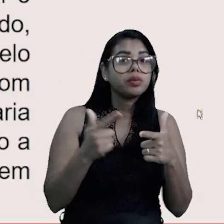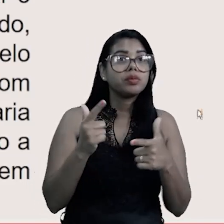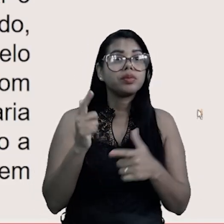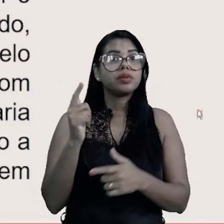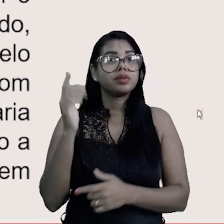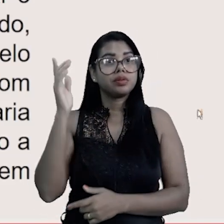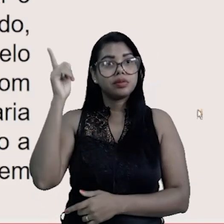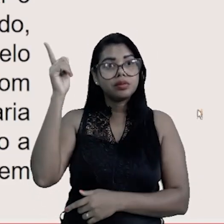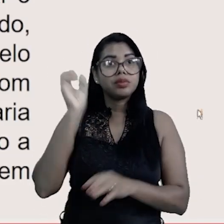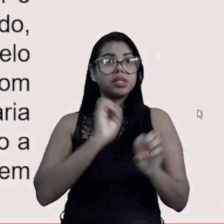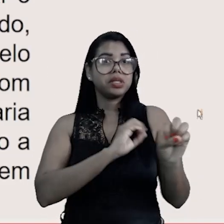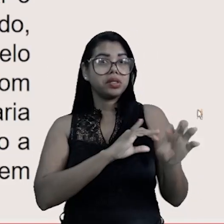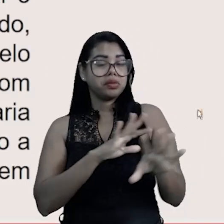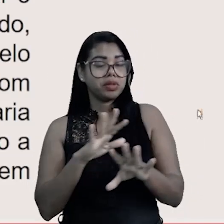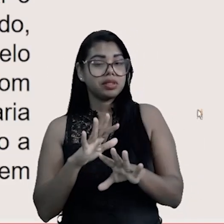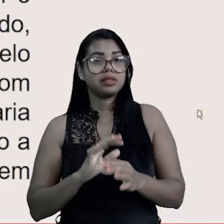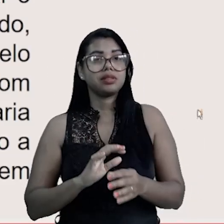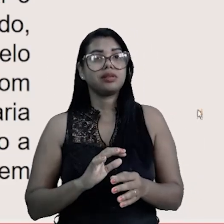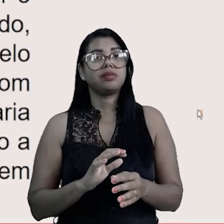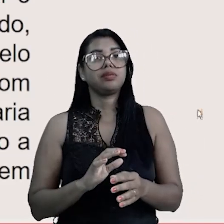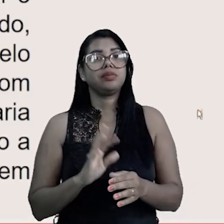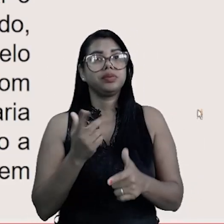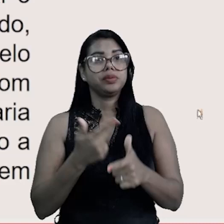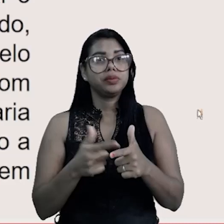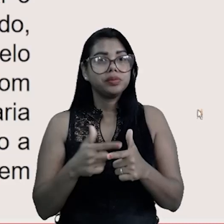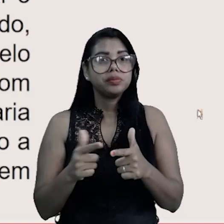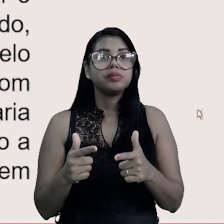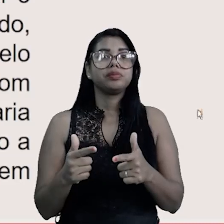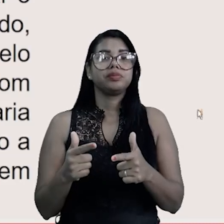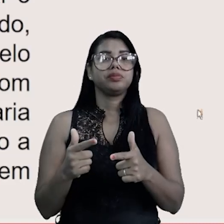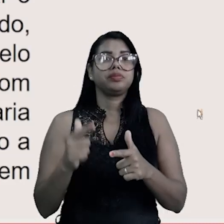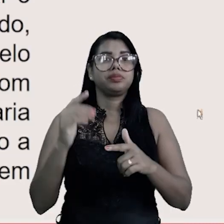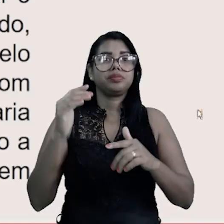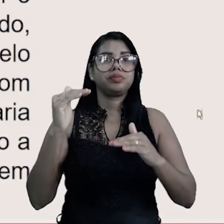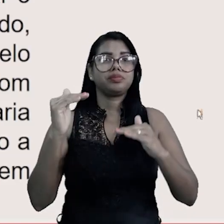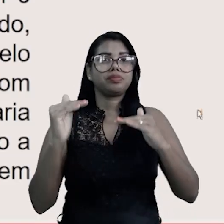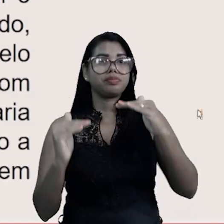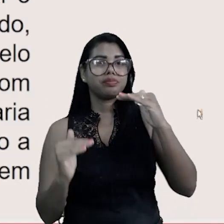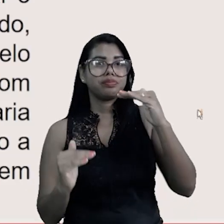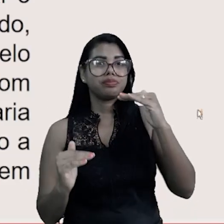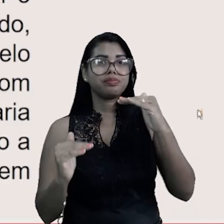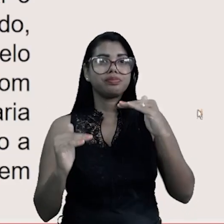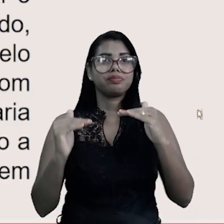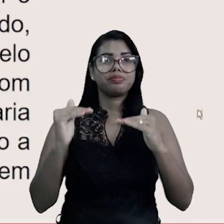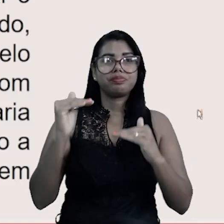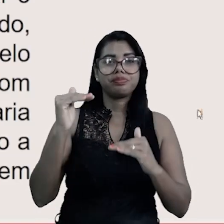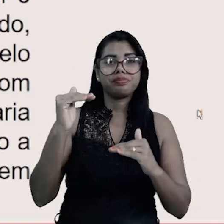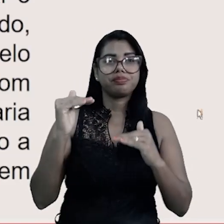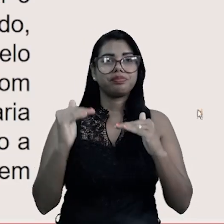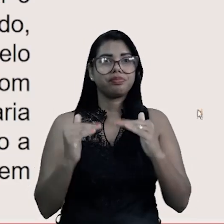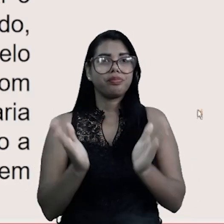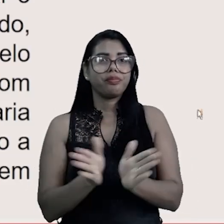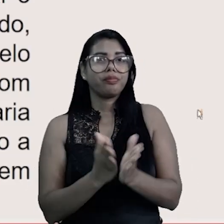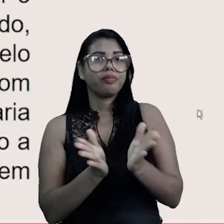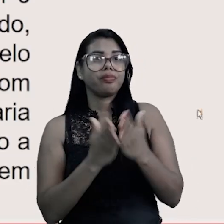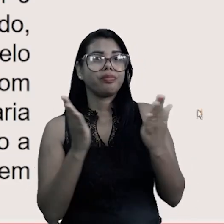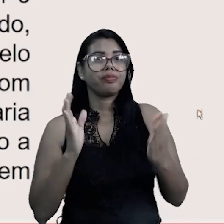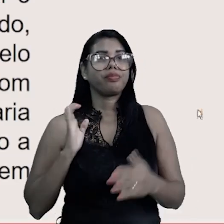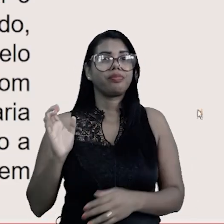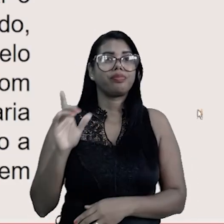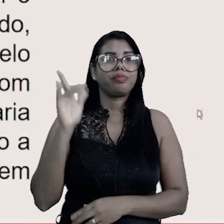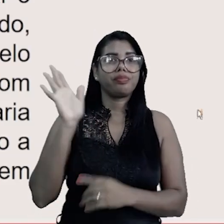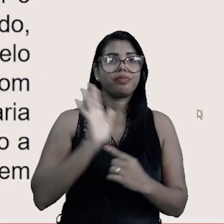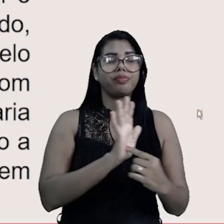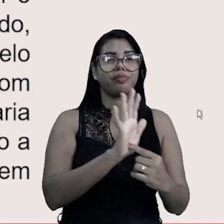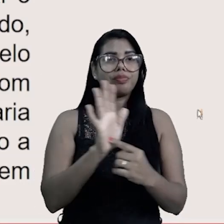falha. Forma-se um ciclo de desigualdade observada no fato de o país ocupar o 9º